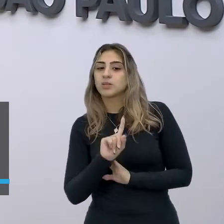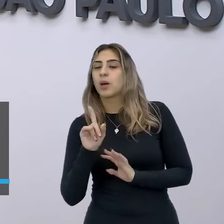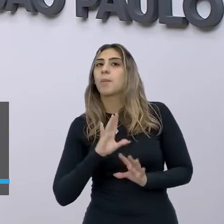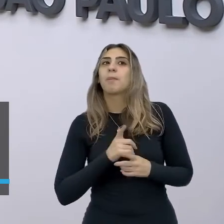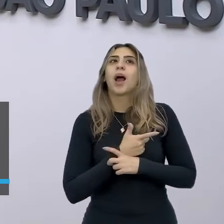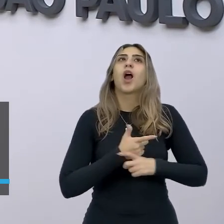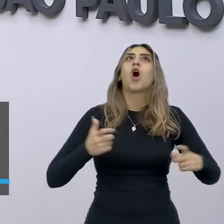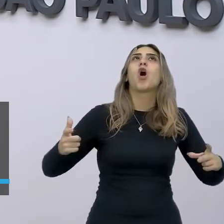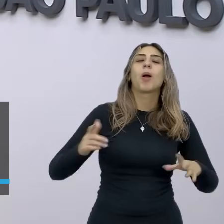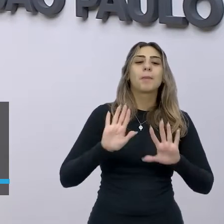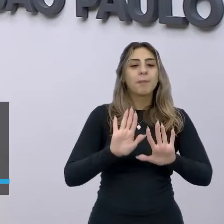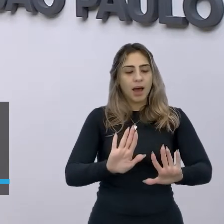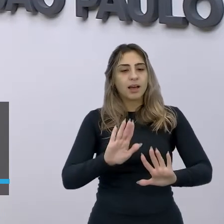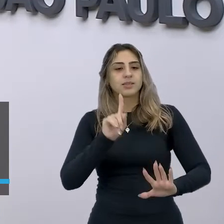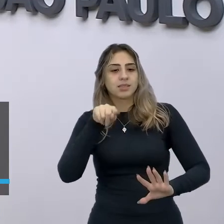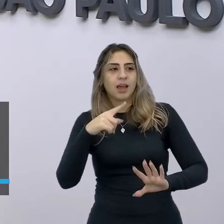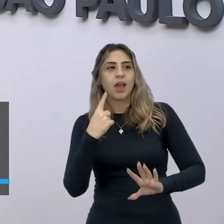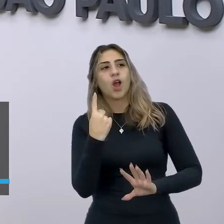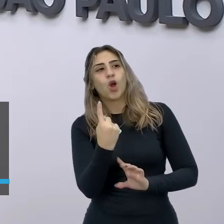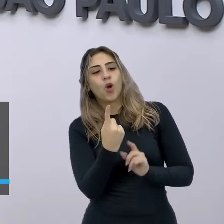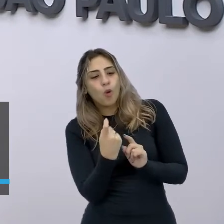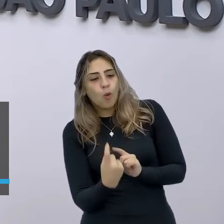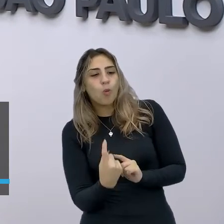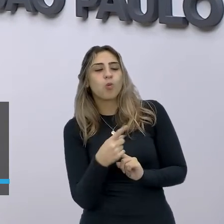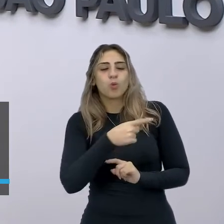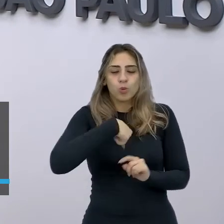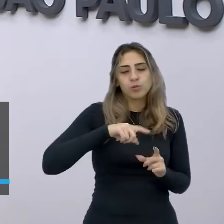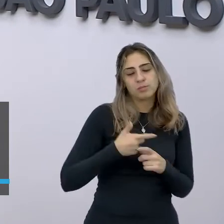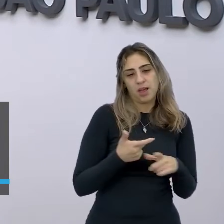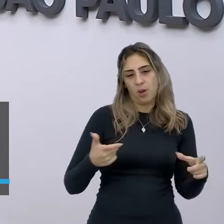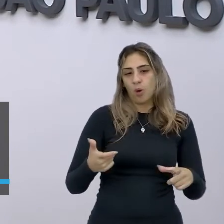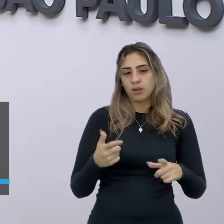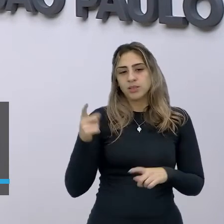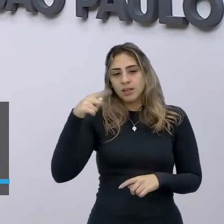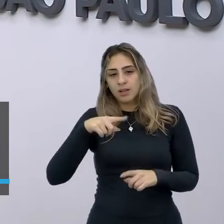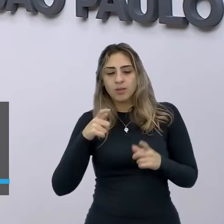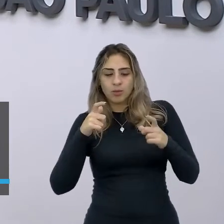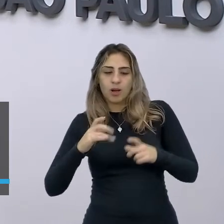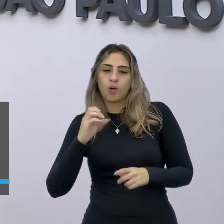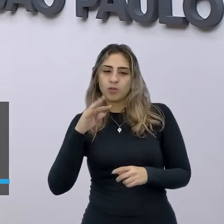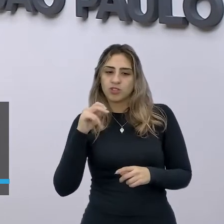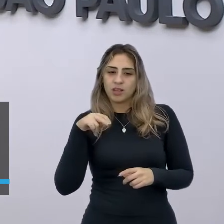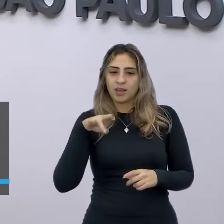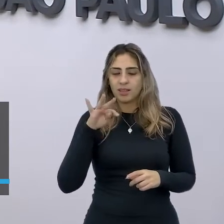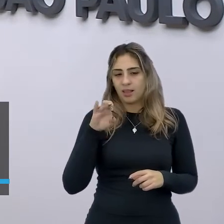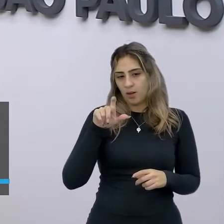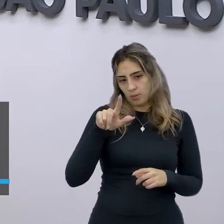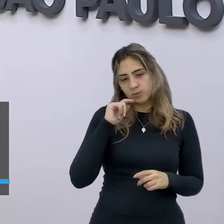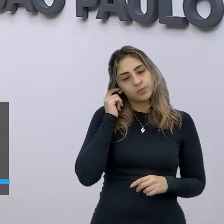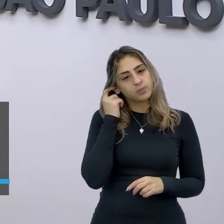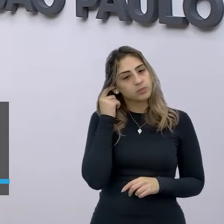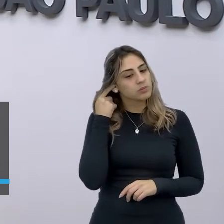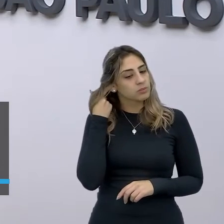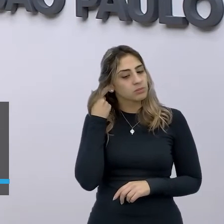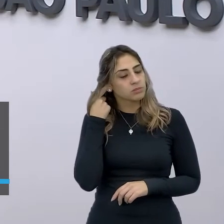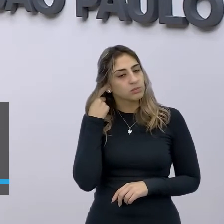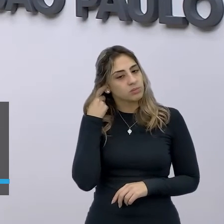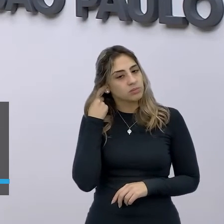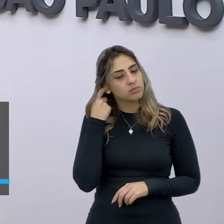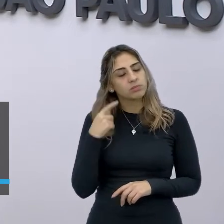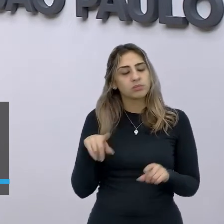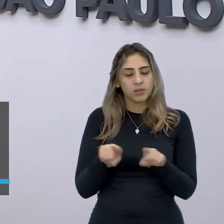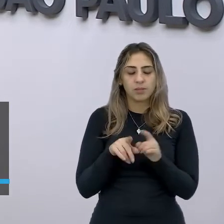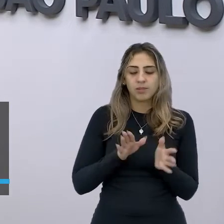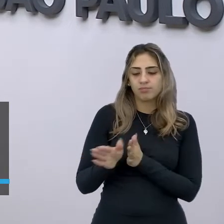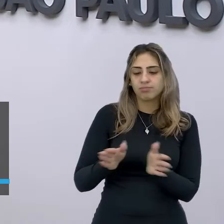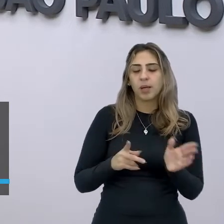mas é um dos maiores, né? Ele tem um espaço continental, vamos dizer assim, e dimensões continentais,